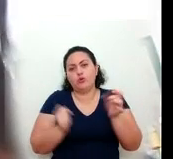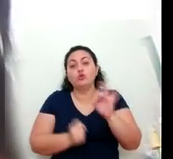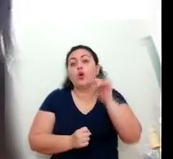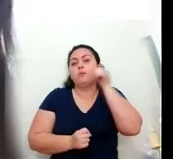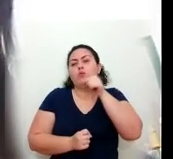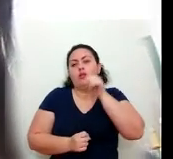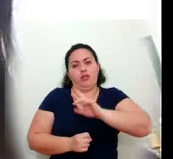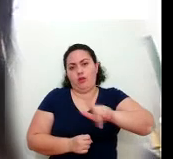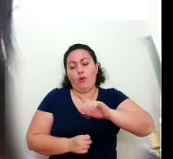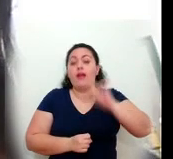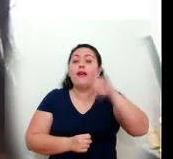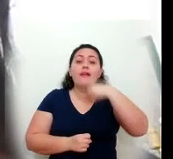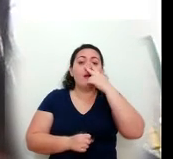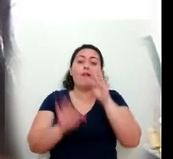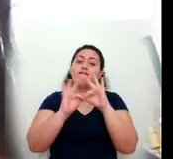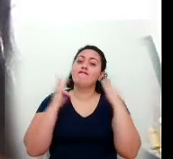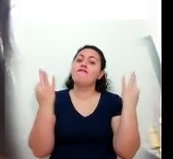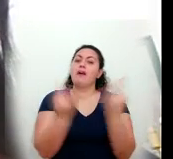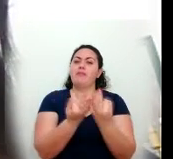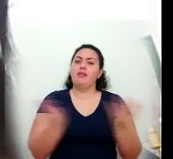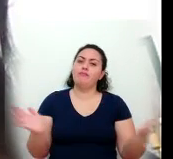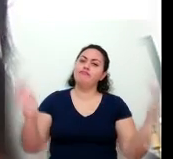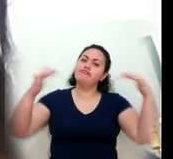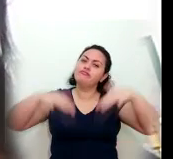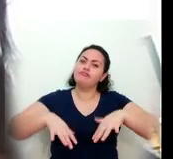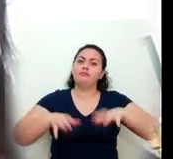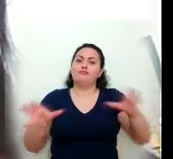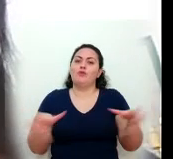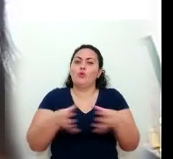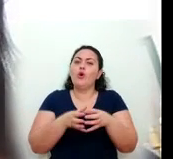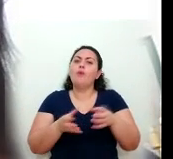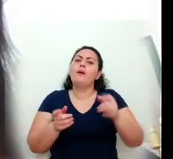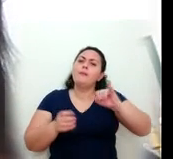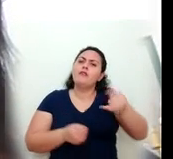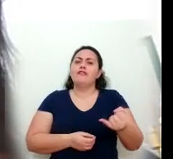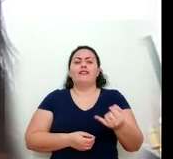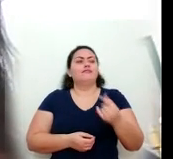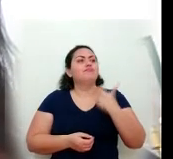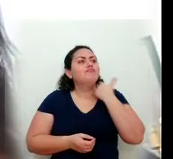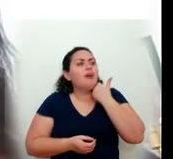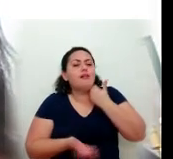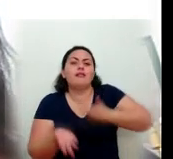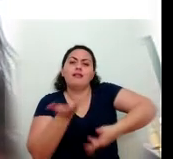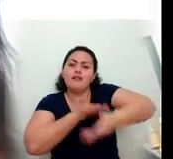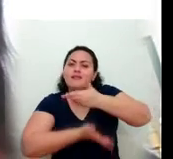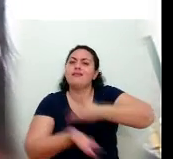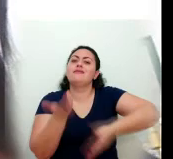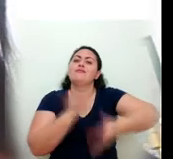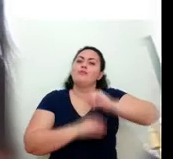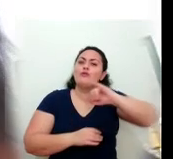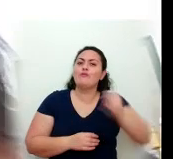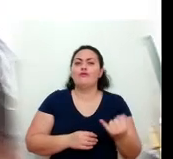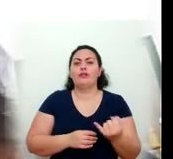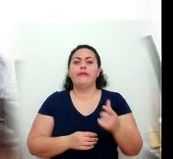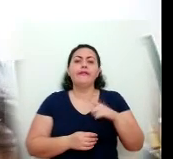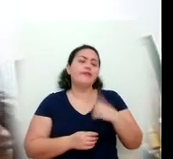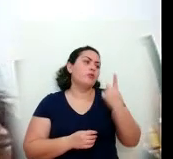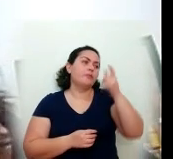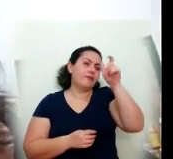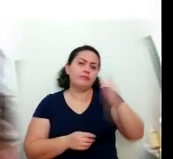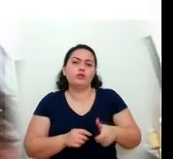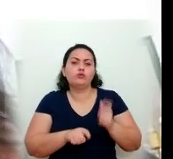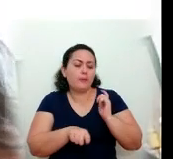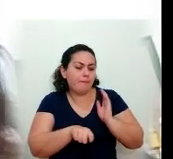famílias, né? Então acho que a cozinha é aquele momento que dá para rolar um bom bate-papo entre as pessoas, né? Tá lá, um tá cortando